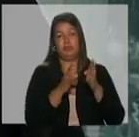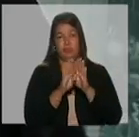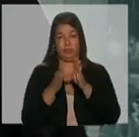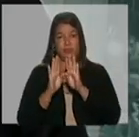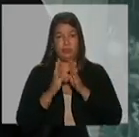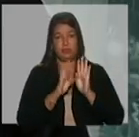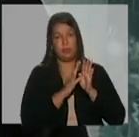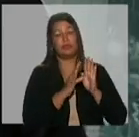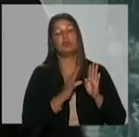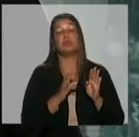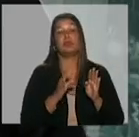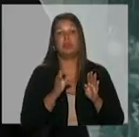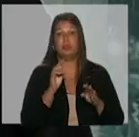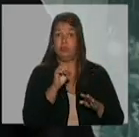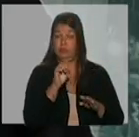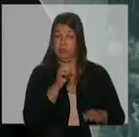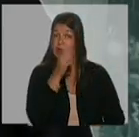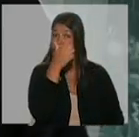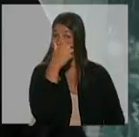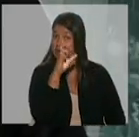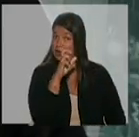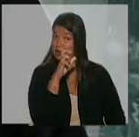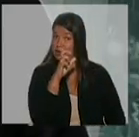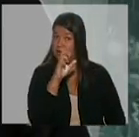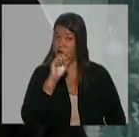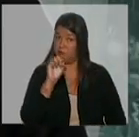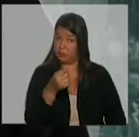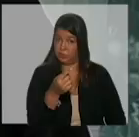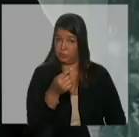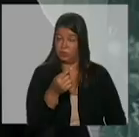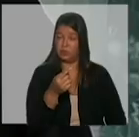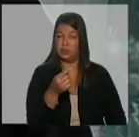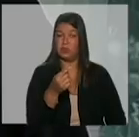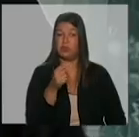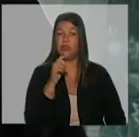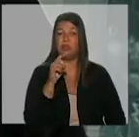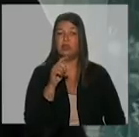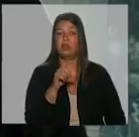nesse segmento. Desses 15 mil postos de trabalho, 10 mil